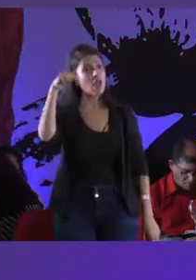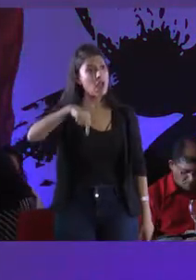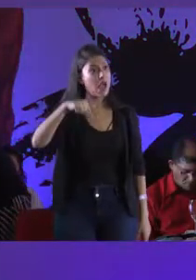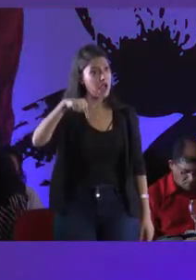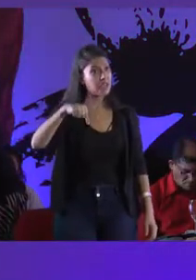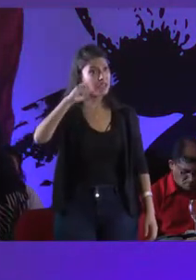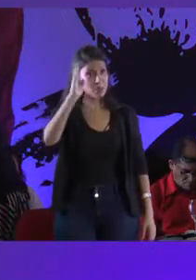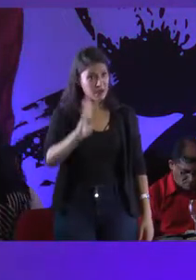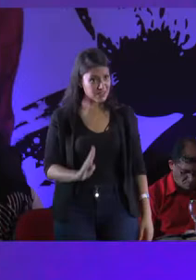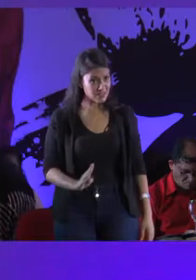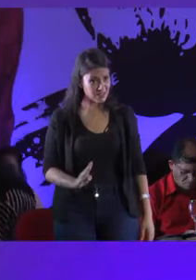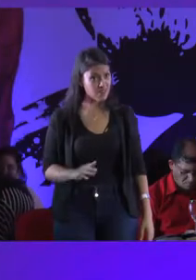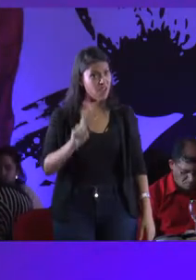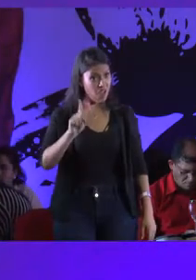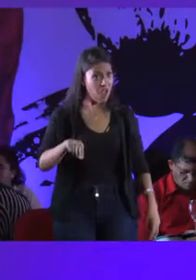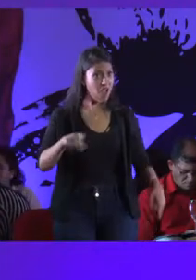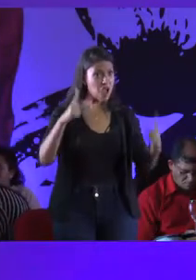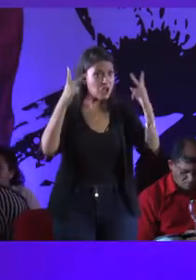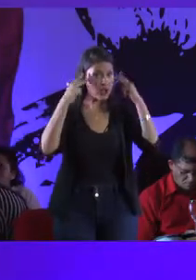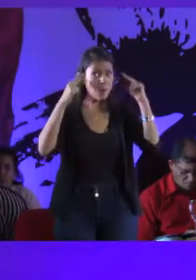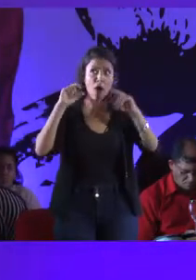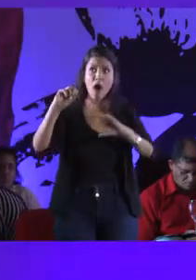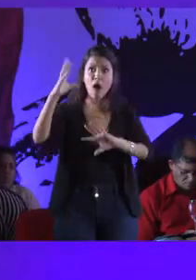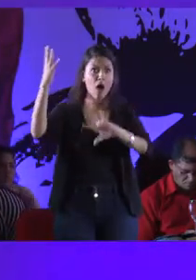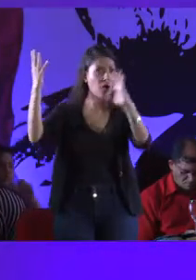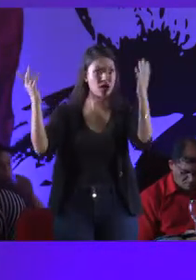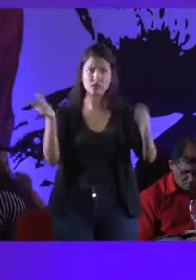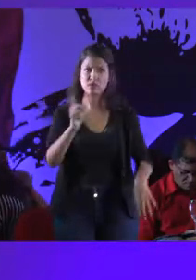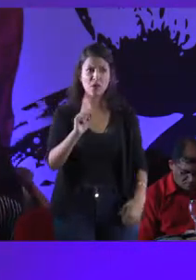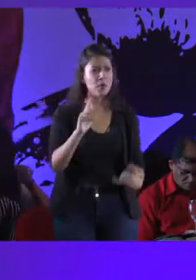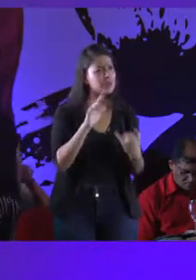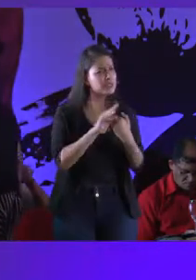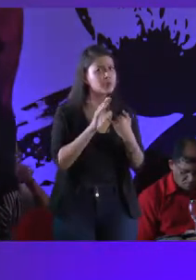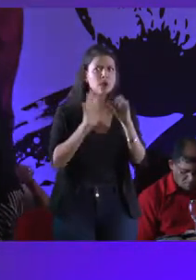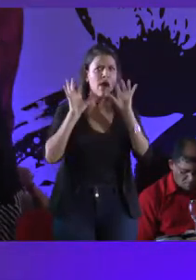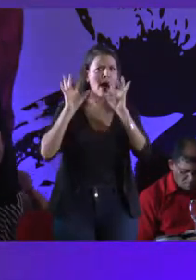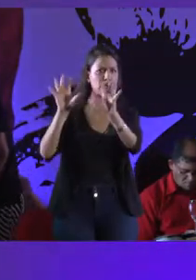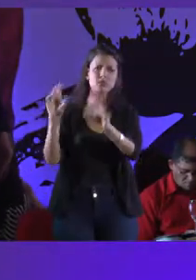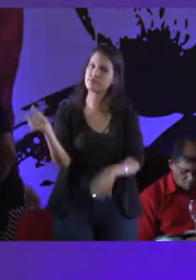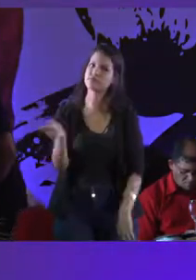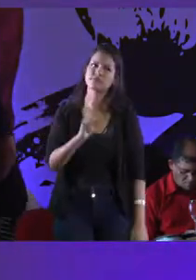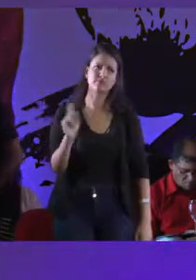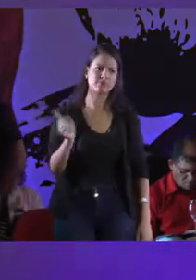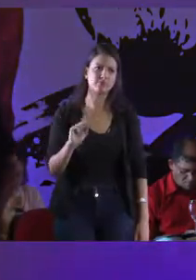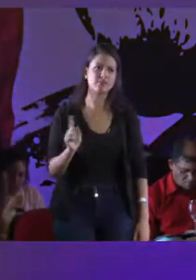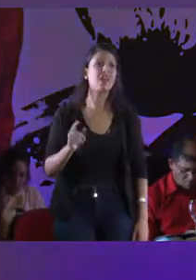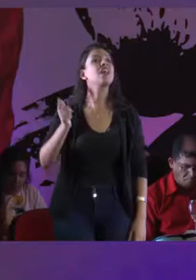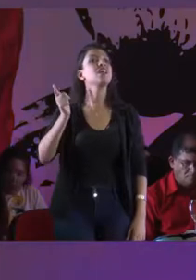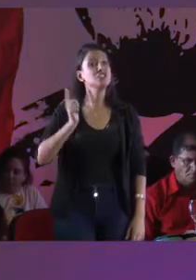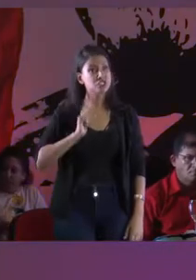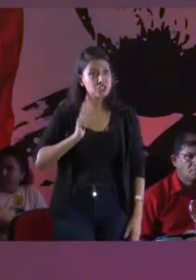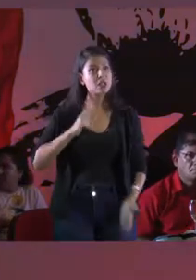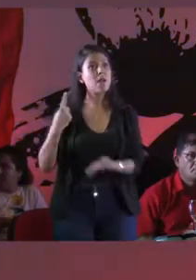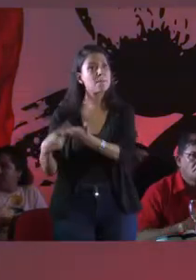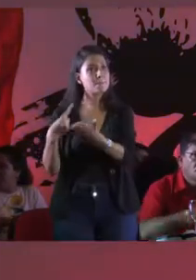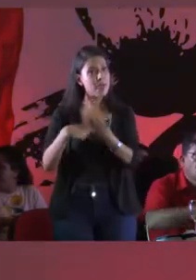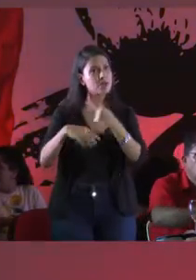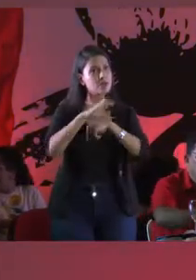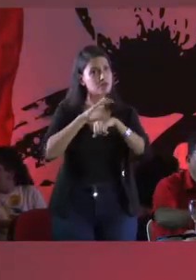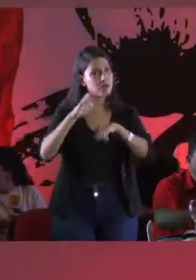é a normalidade democrática, não é a normalidade institucional. Romperam com o pacto constitucional feito